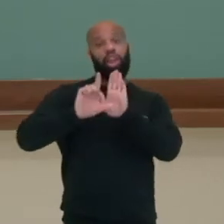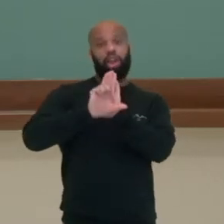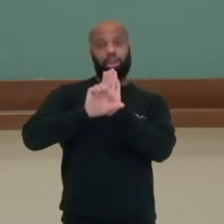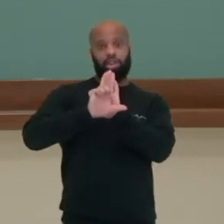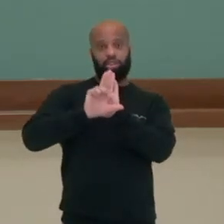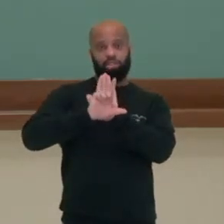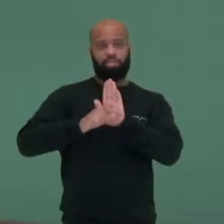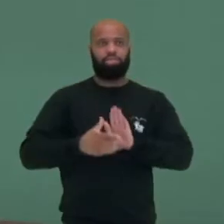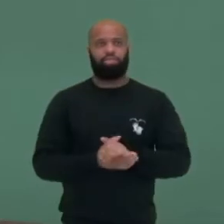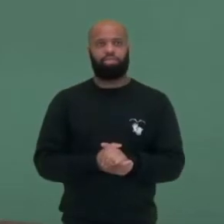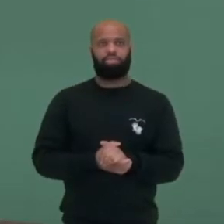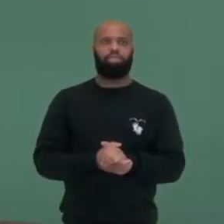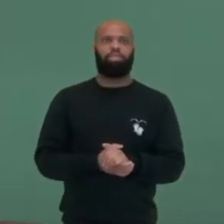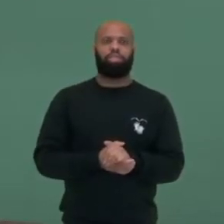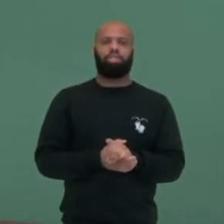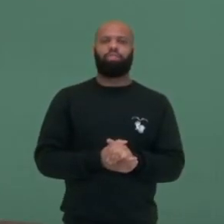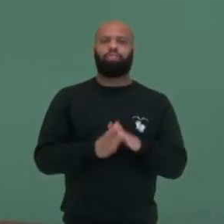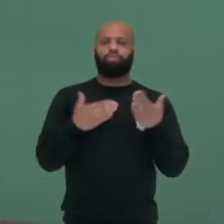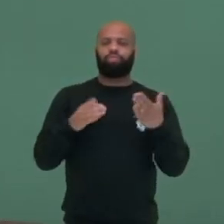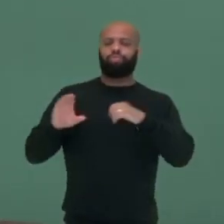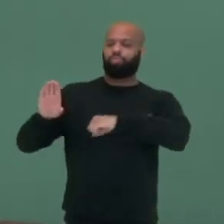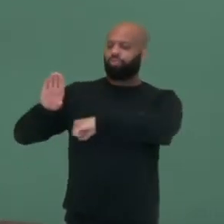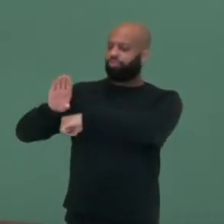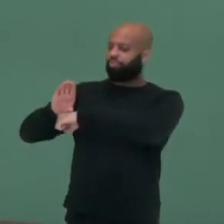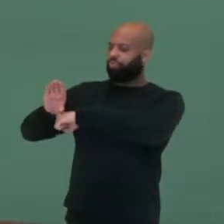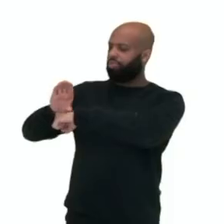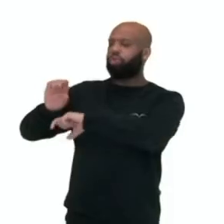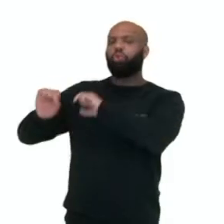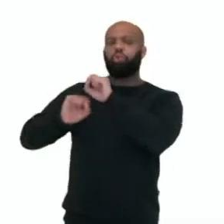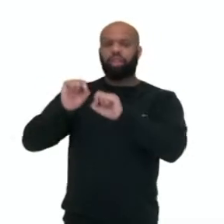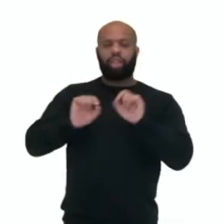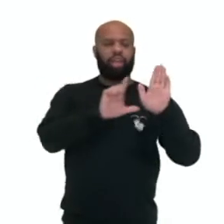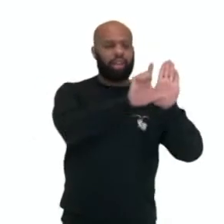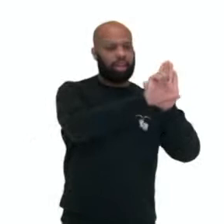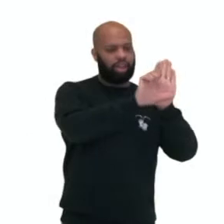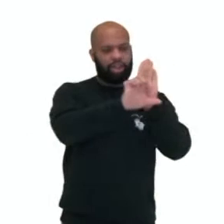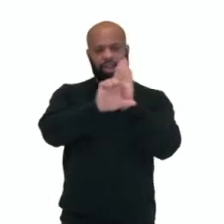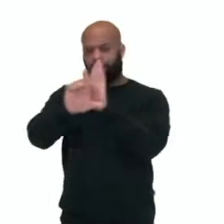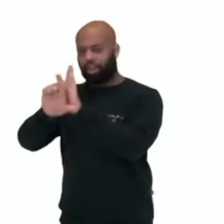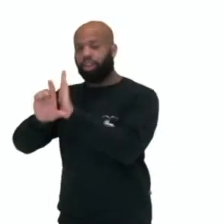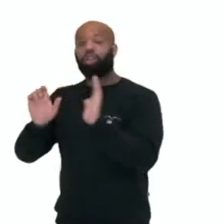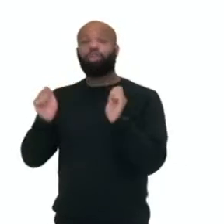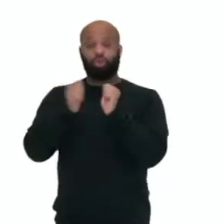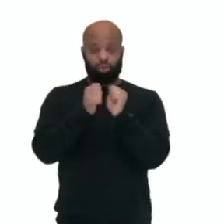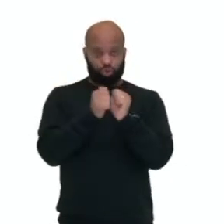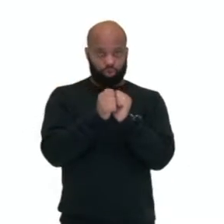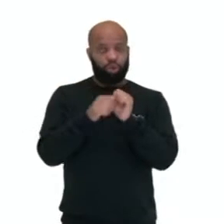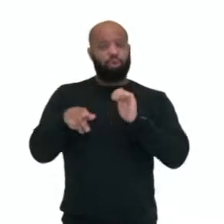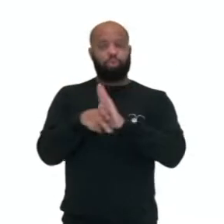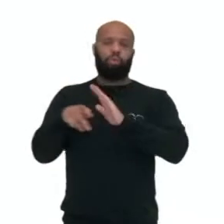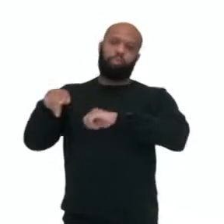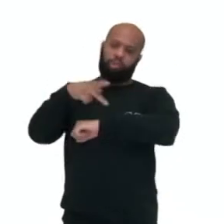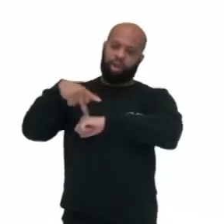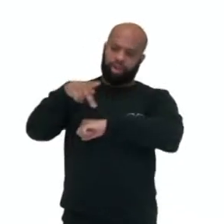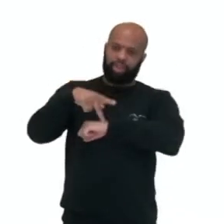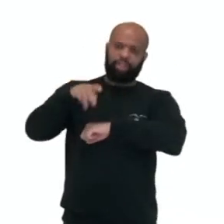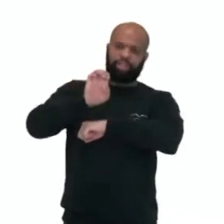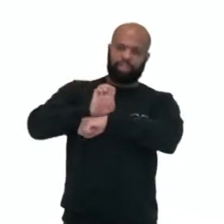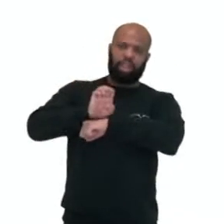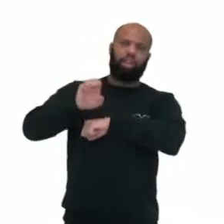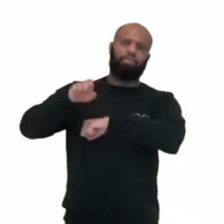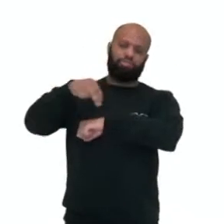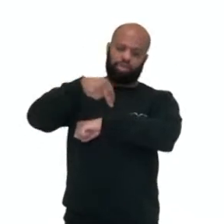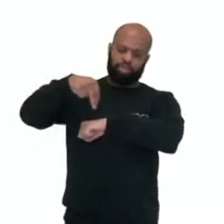então conversar sobre isso. Primeiro, Constituição é o conjunto das leis de um país, de um estado, de uma nação. São as